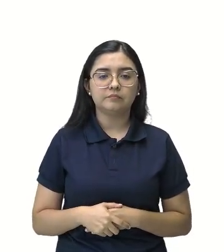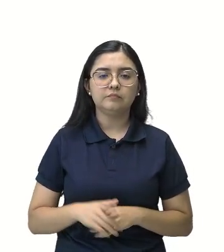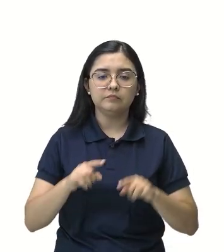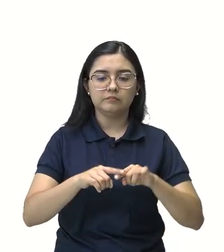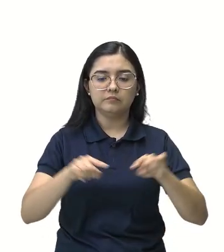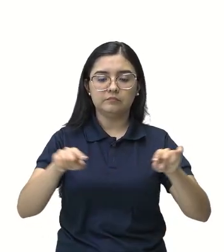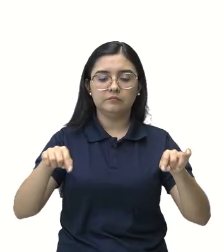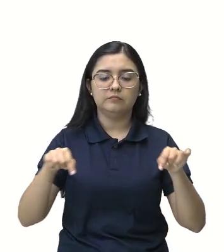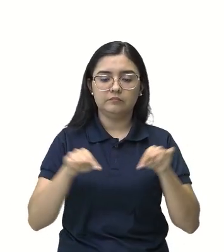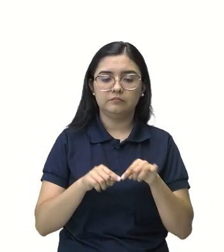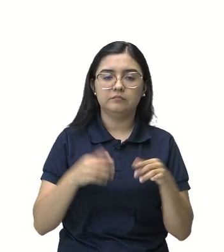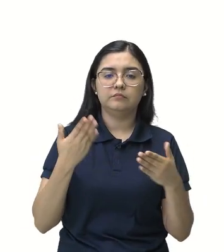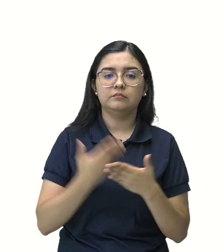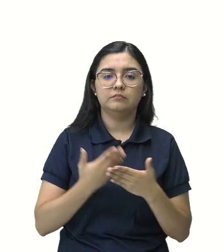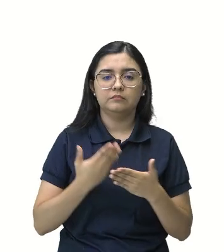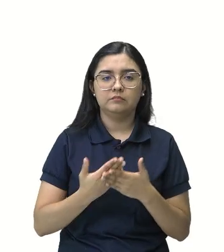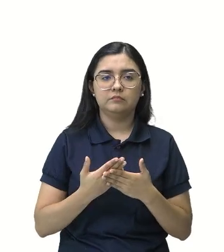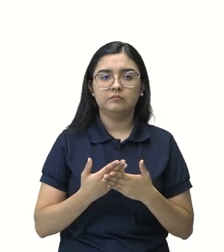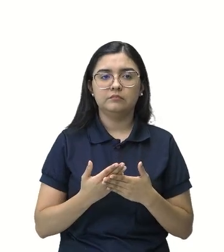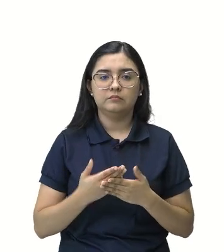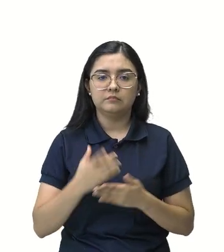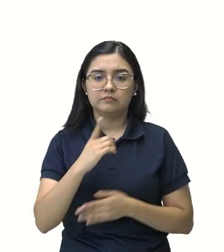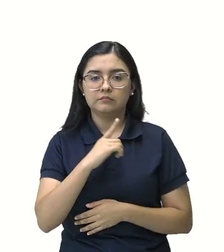sala, certo?